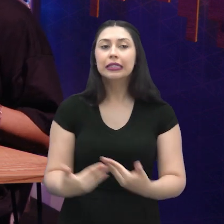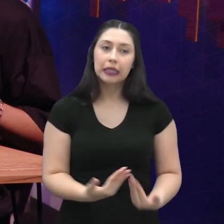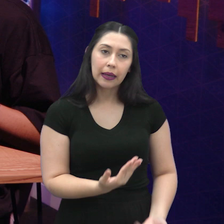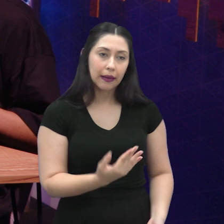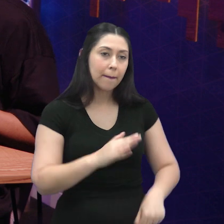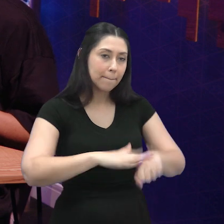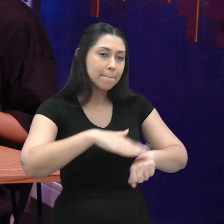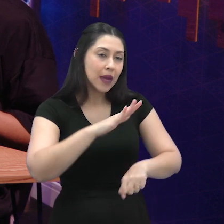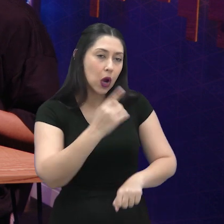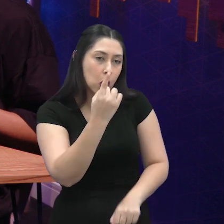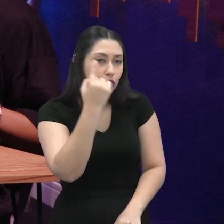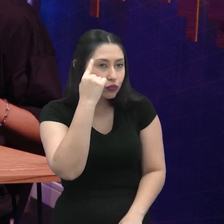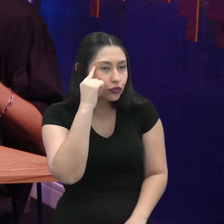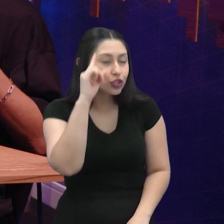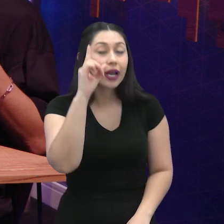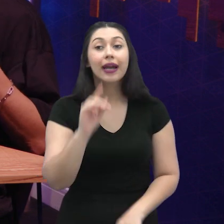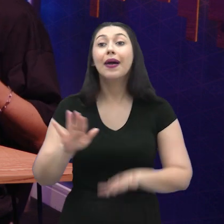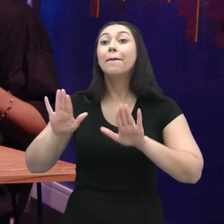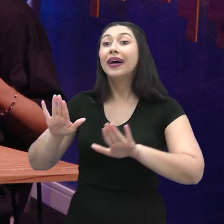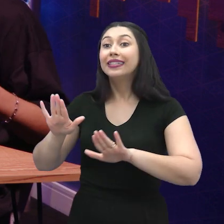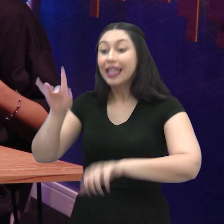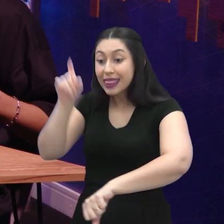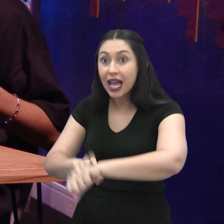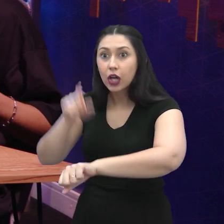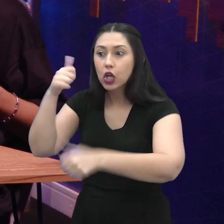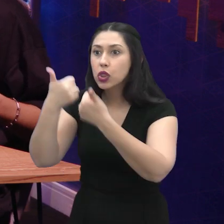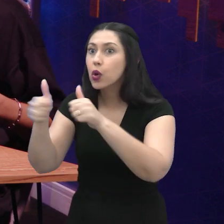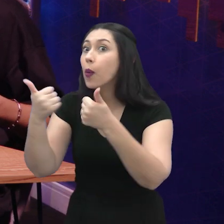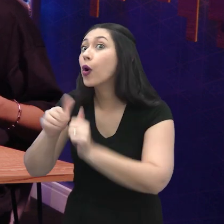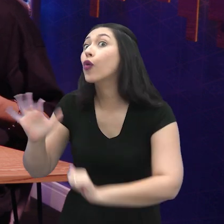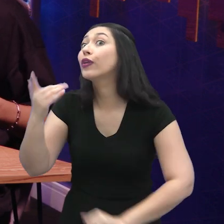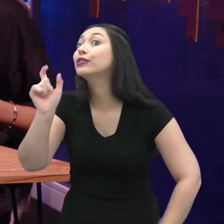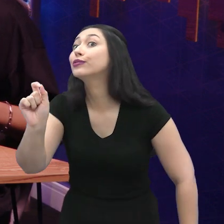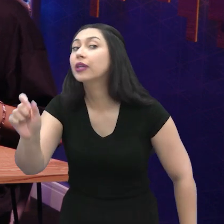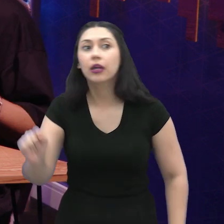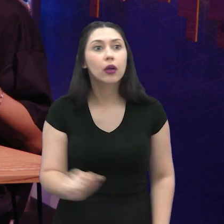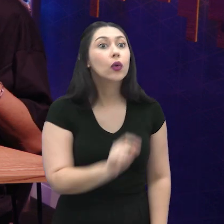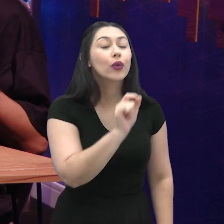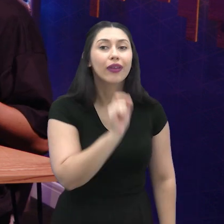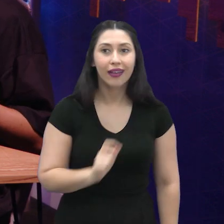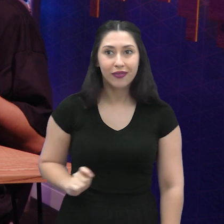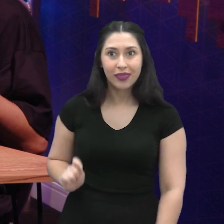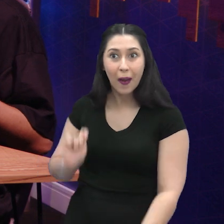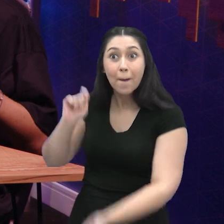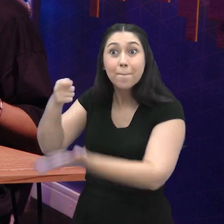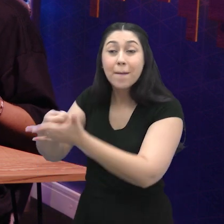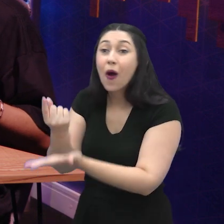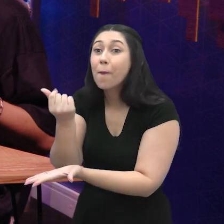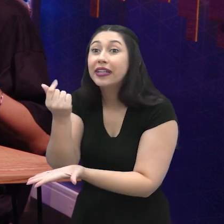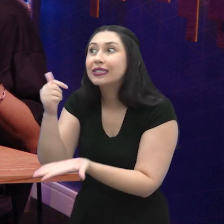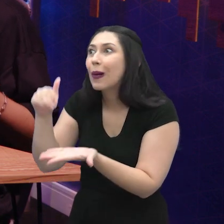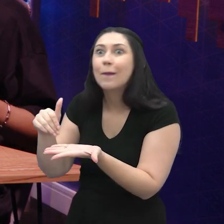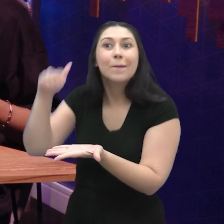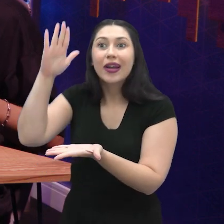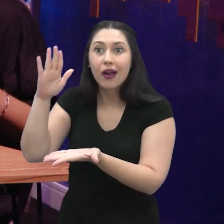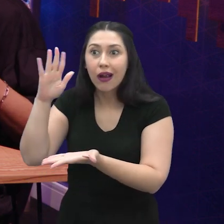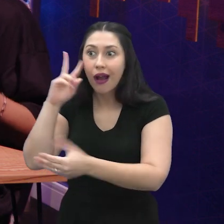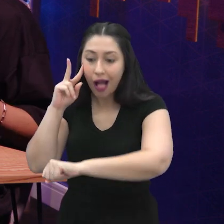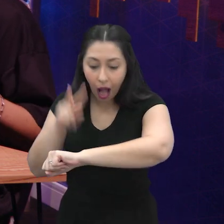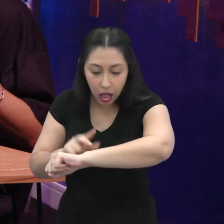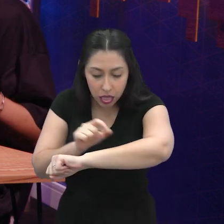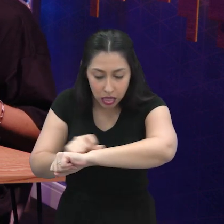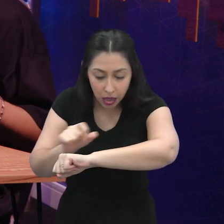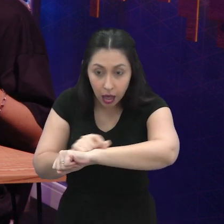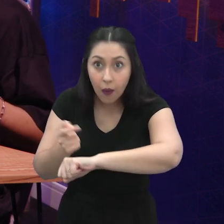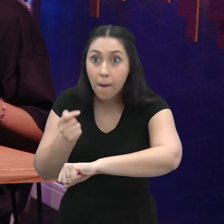seguir. Viver ali mais um dia, né? Só que ela chega no ônibus e o que acontece, Tamires? O que acontece? A passagem do ônibus aumenta e ela